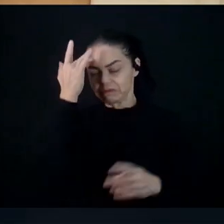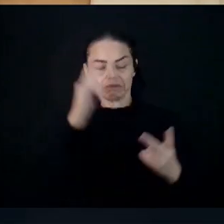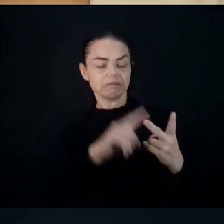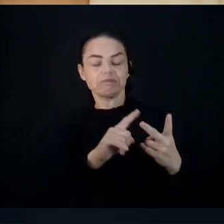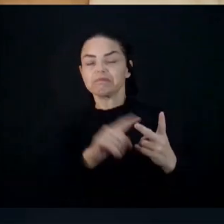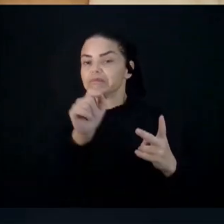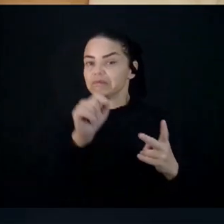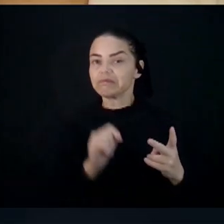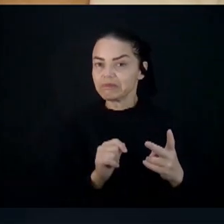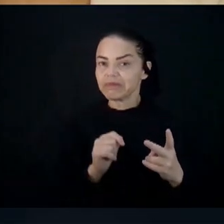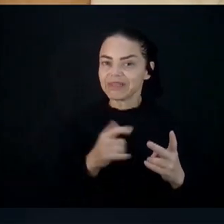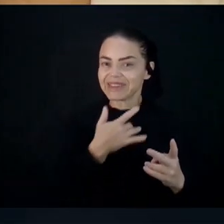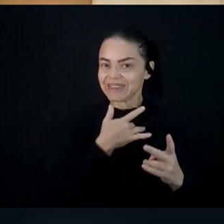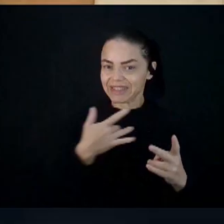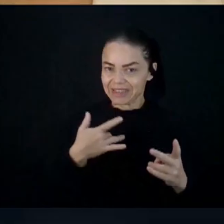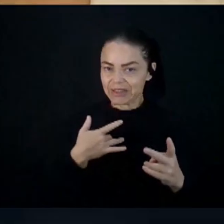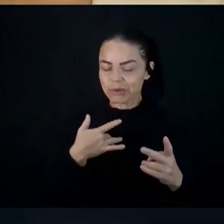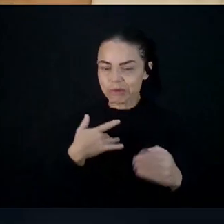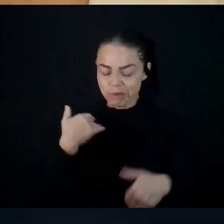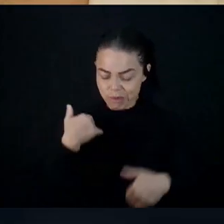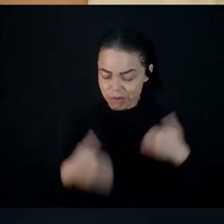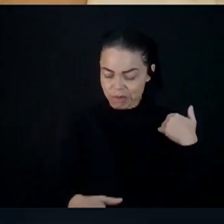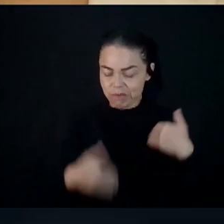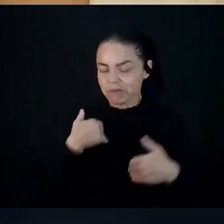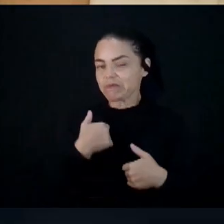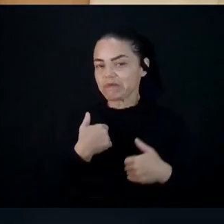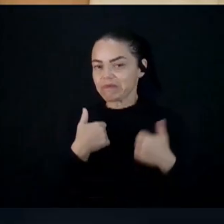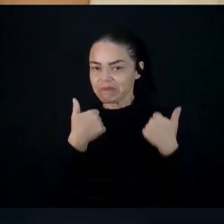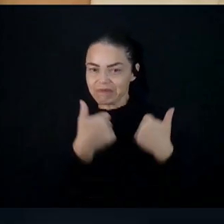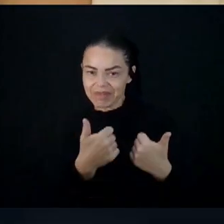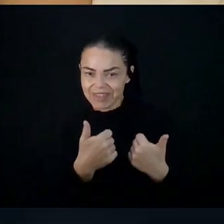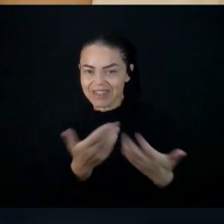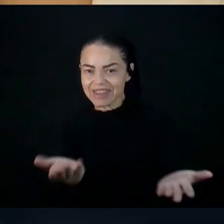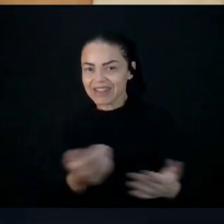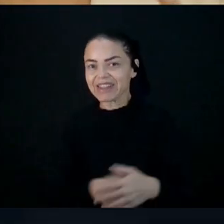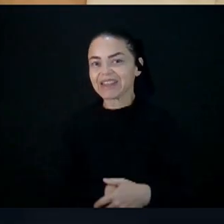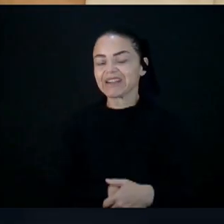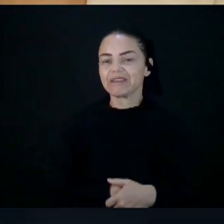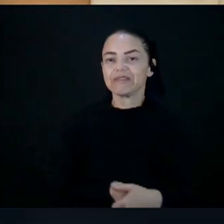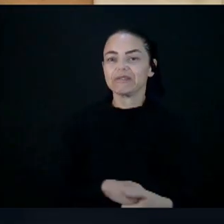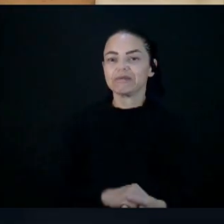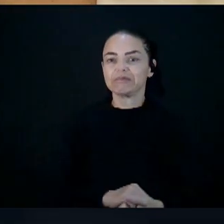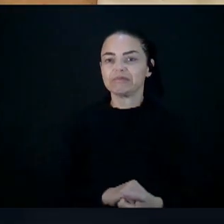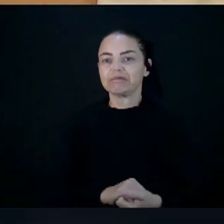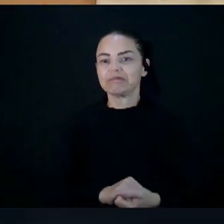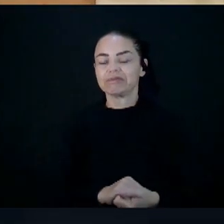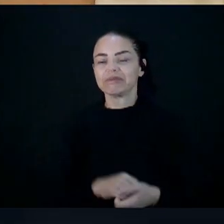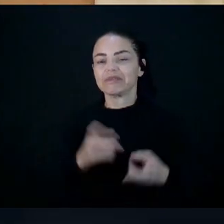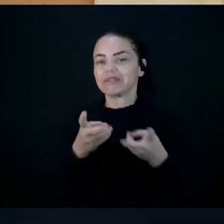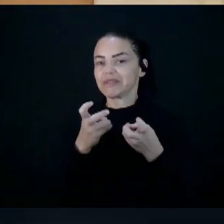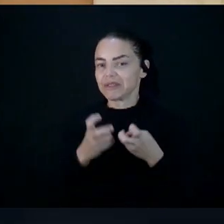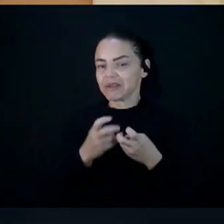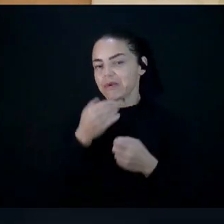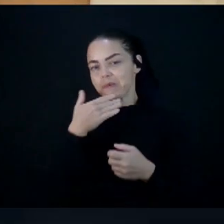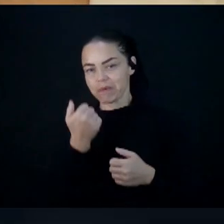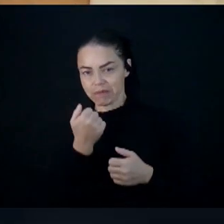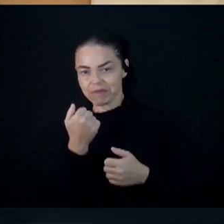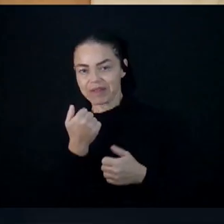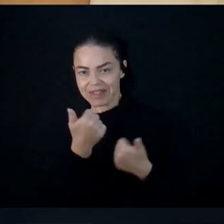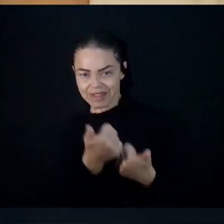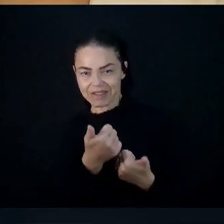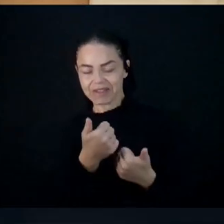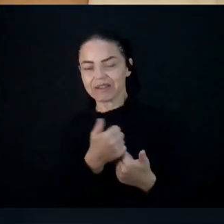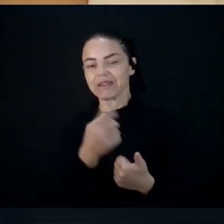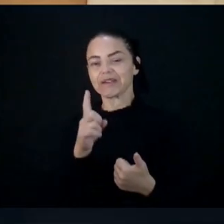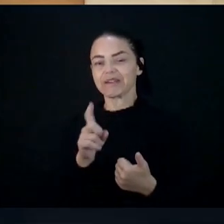sobre a saúde física. E aí vai de você absorver o que melhor faz sentido para você. Dani,